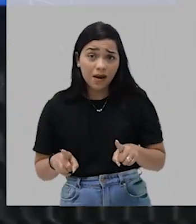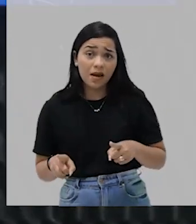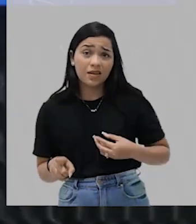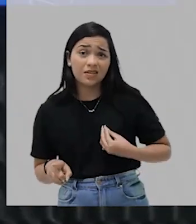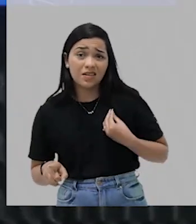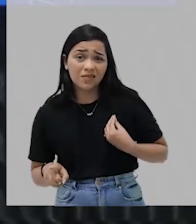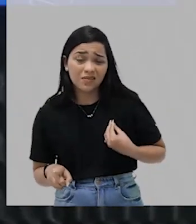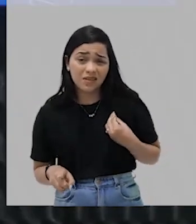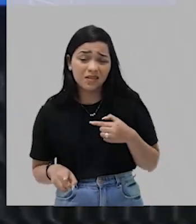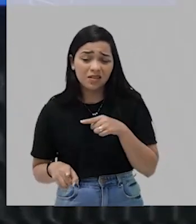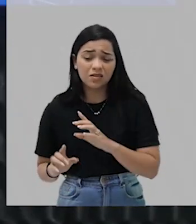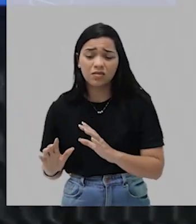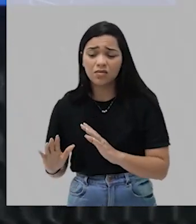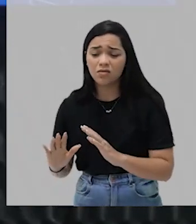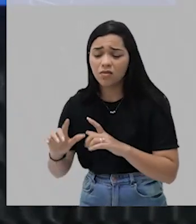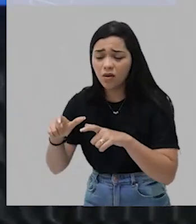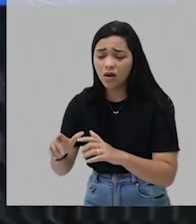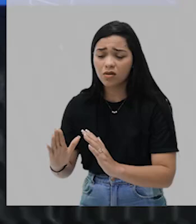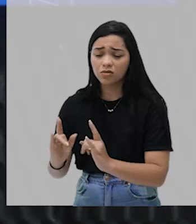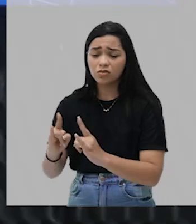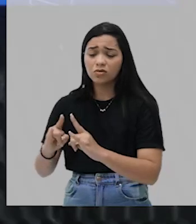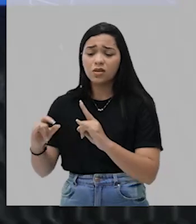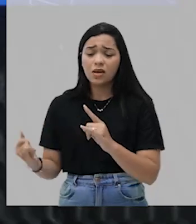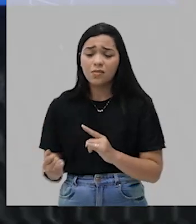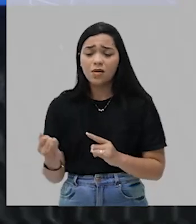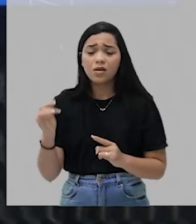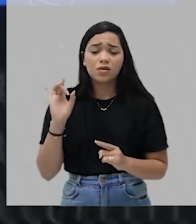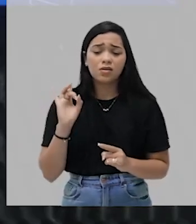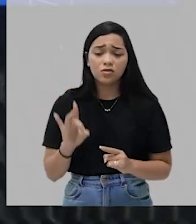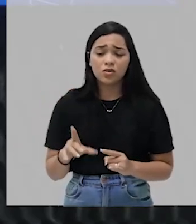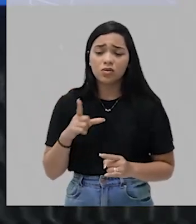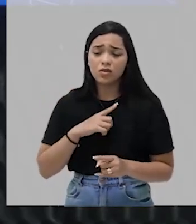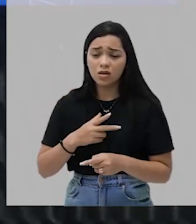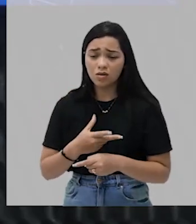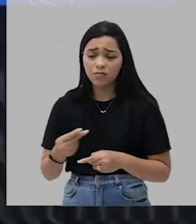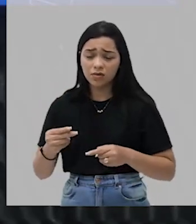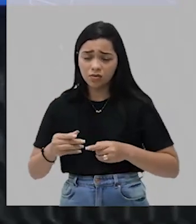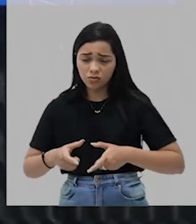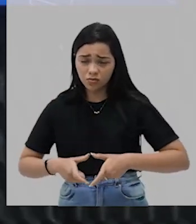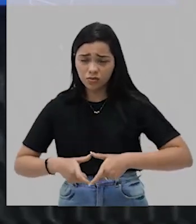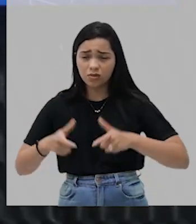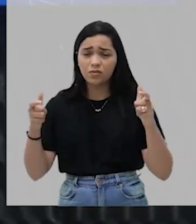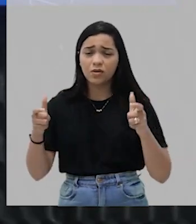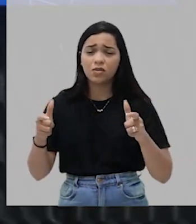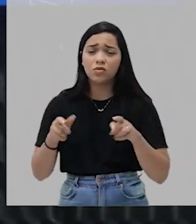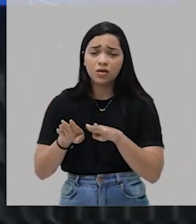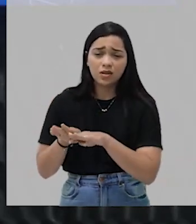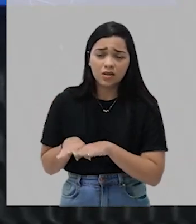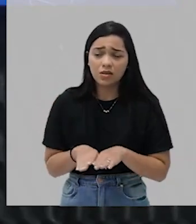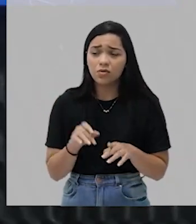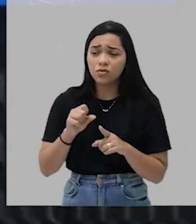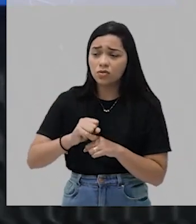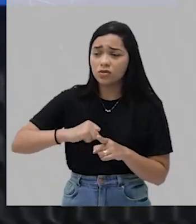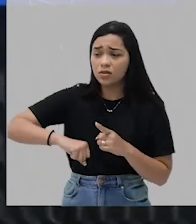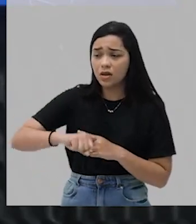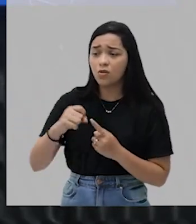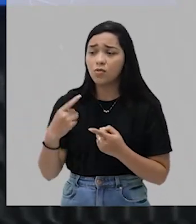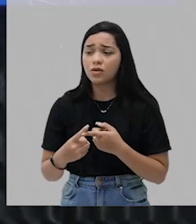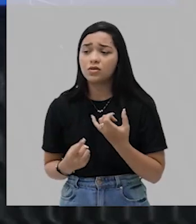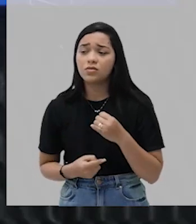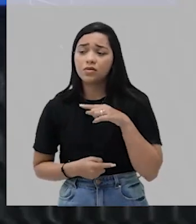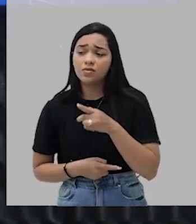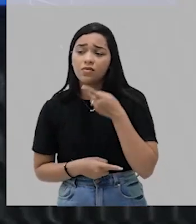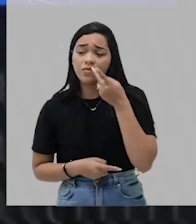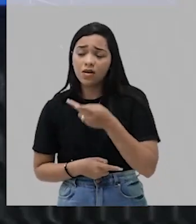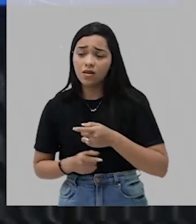dessas instituições são fundamentais. Não se alcança um crescimento com equilíbrio social, porque quando você fala